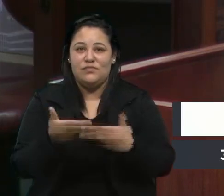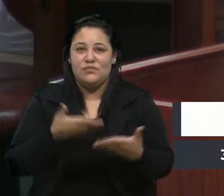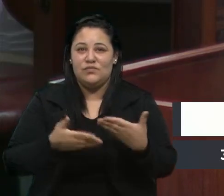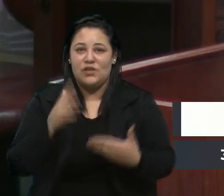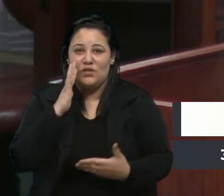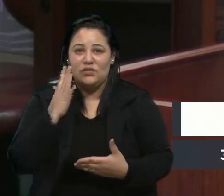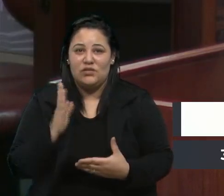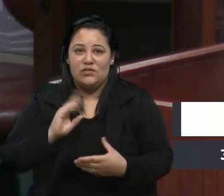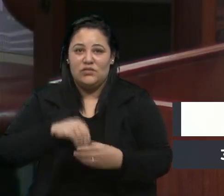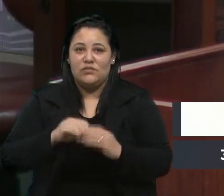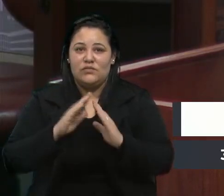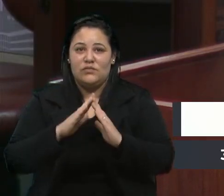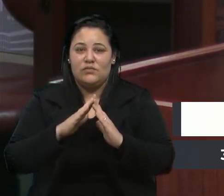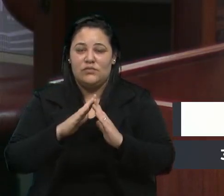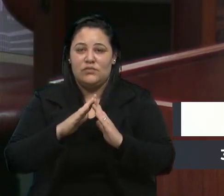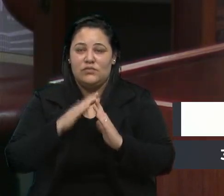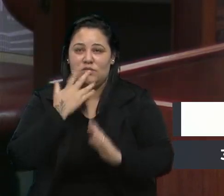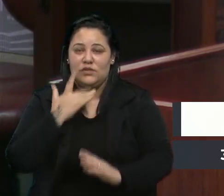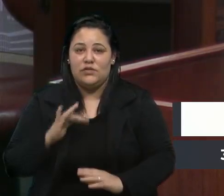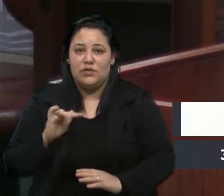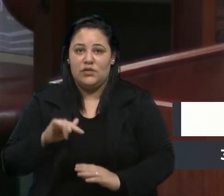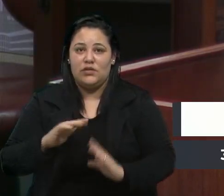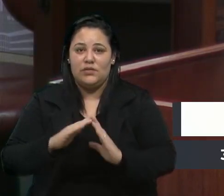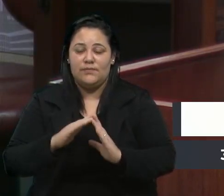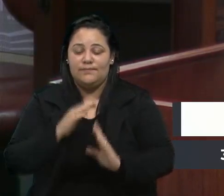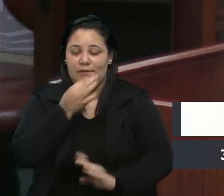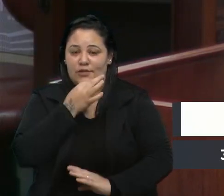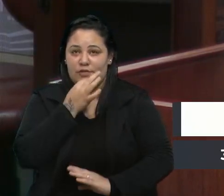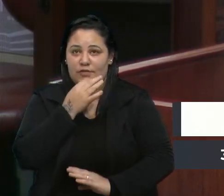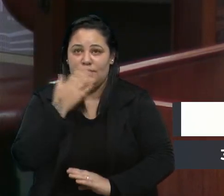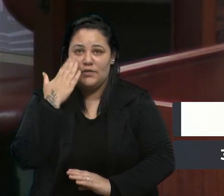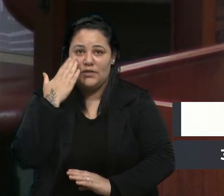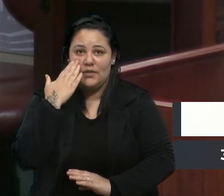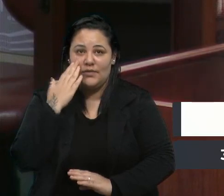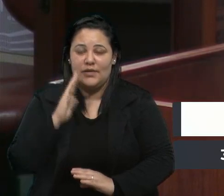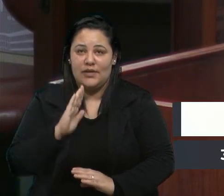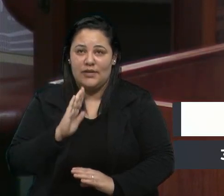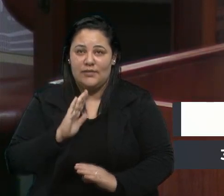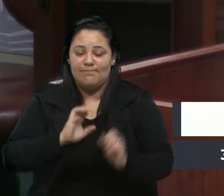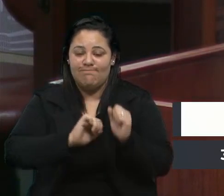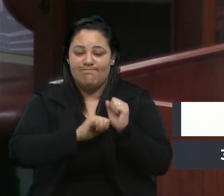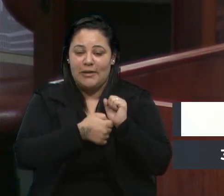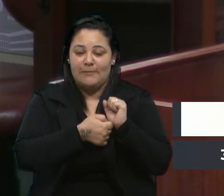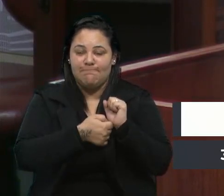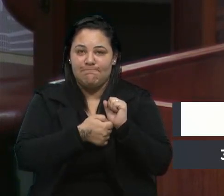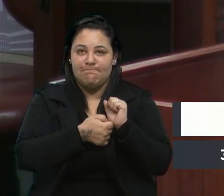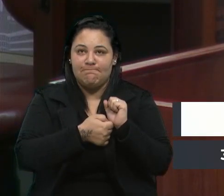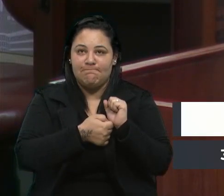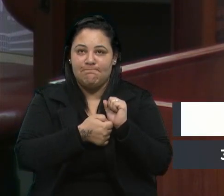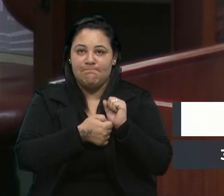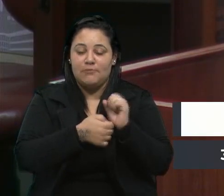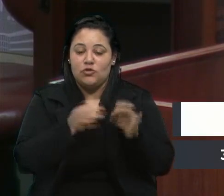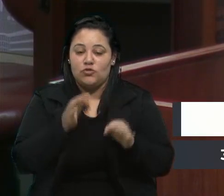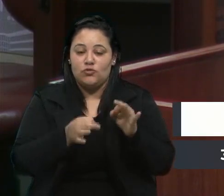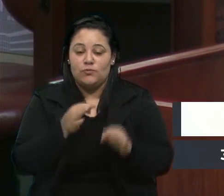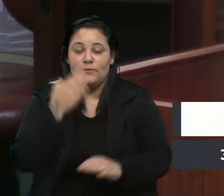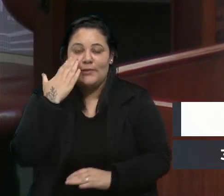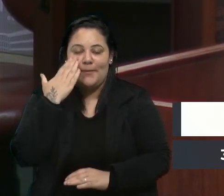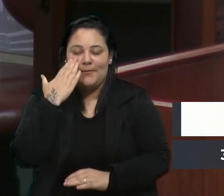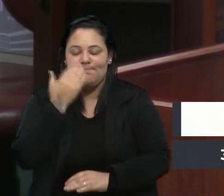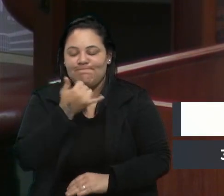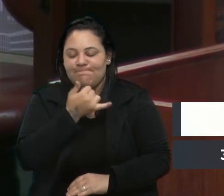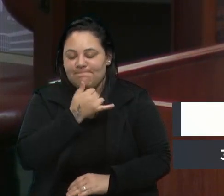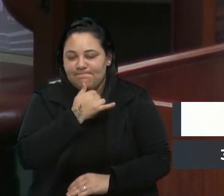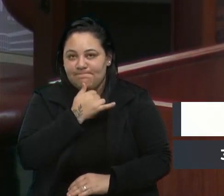escolinha infantil aqui de Caxias do Sul, que a gente sabe que está em segredo de justiça, que a gente sabe que não tem muito aqui o que ainda, infelizmente, a